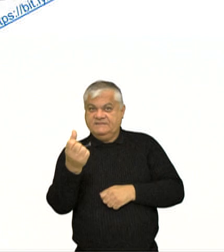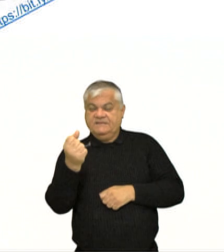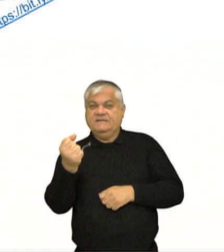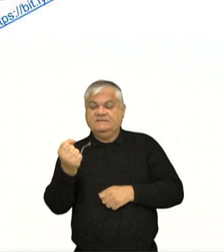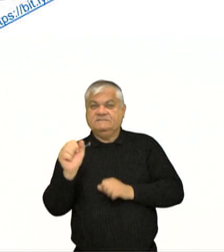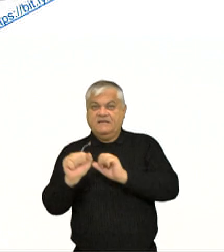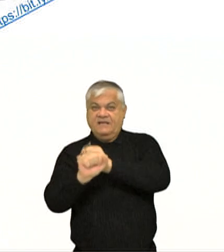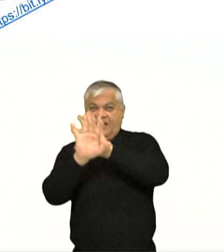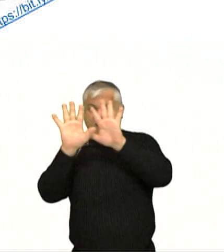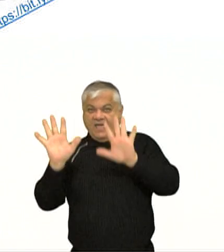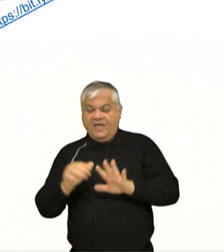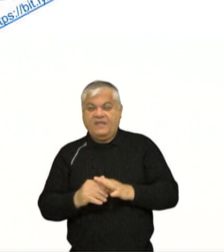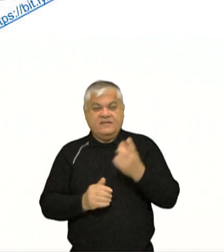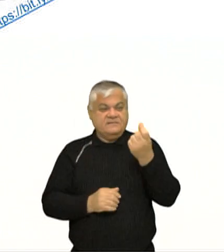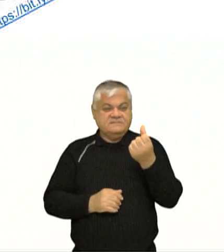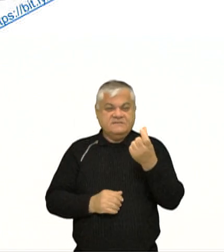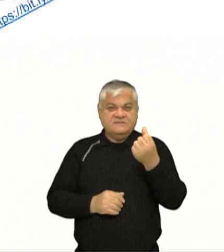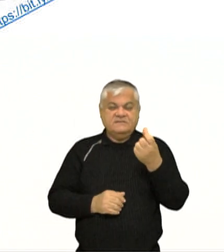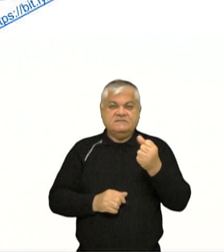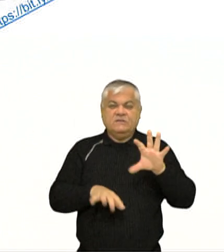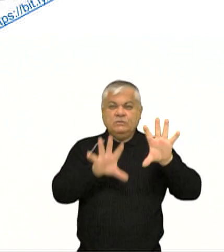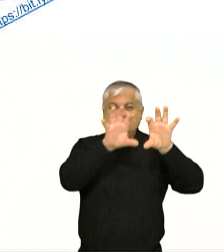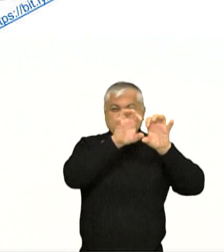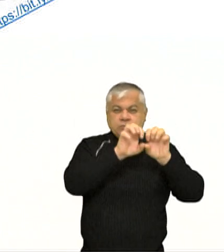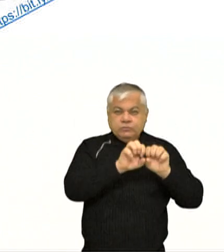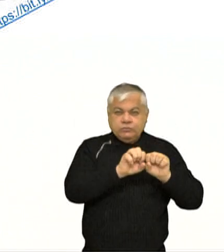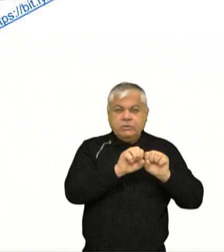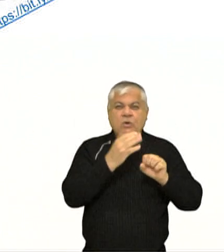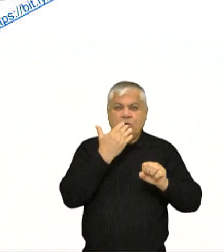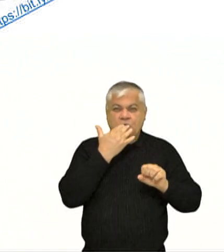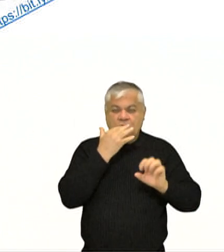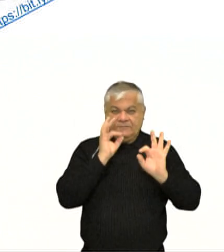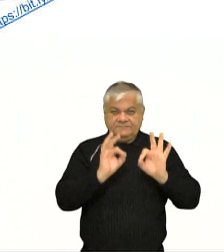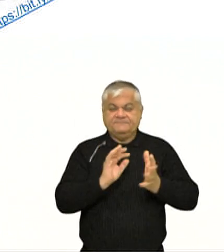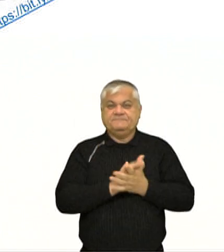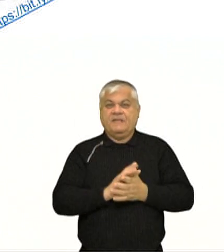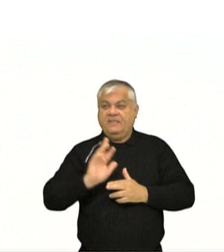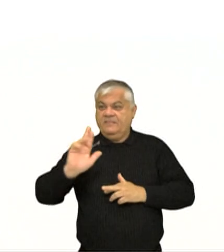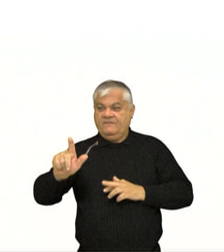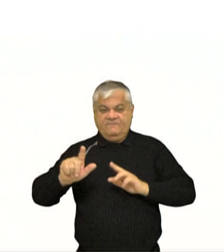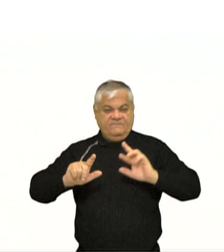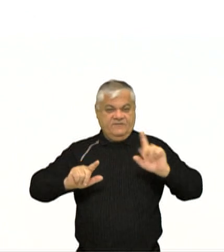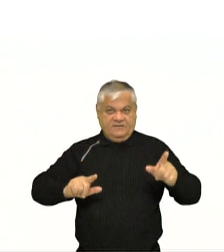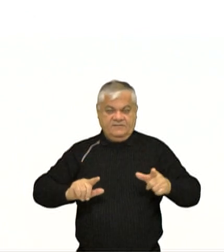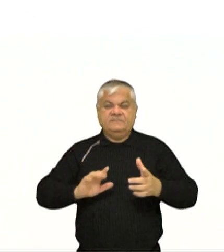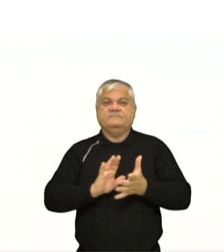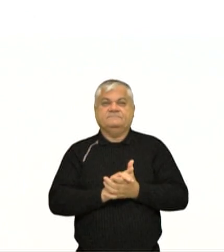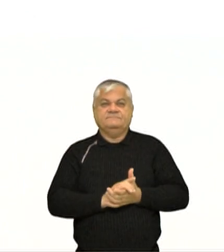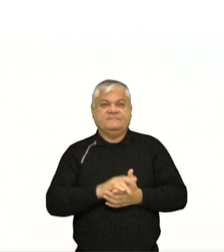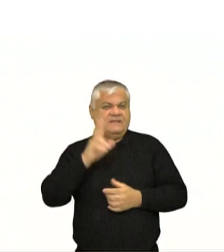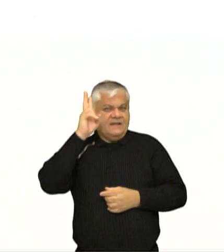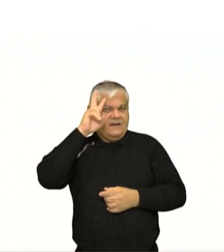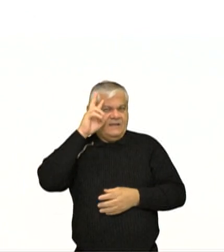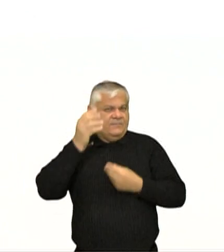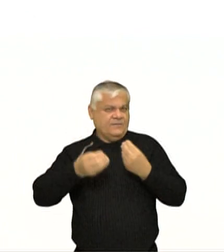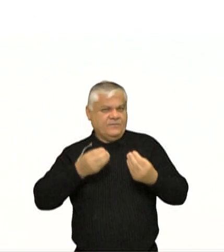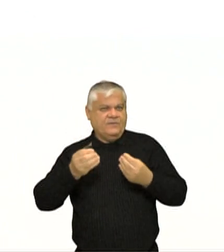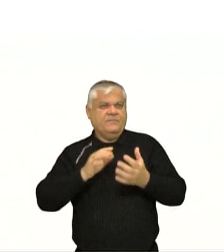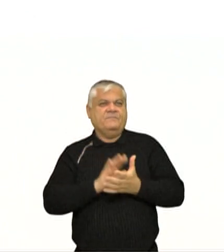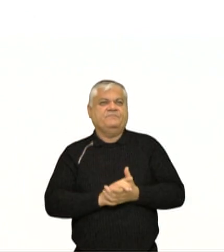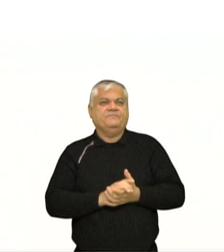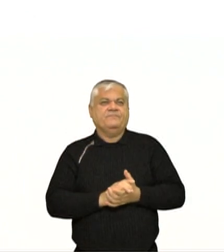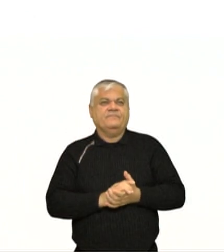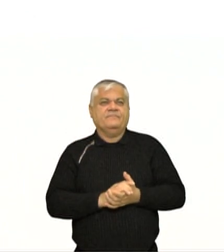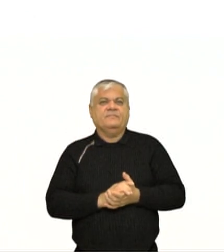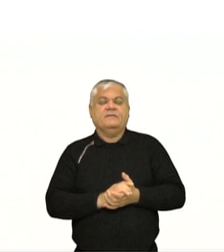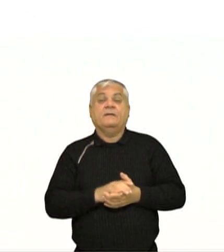claras e 16 peças escuras. E essas peças são diferentes ainda entre si. Você lembra como são? Olha lá.